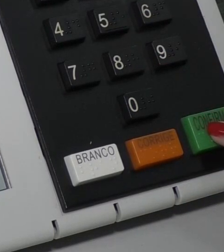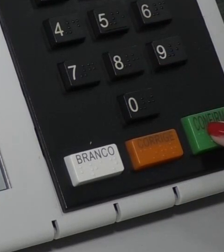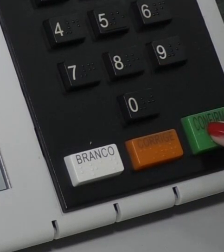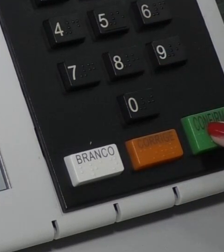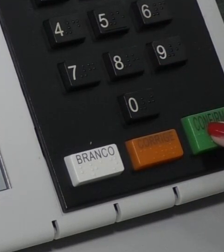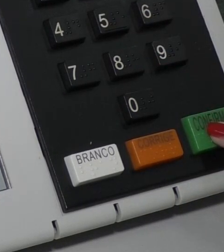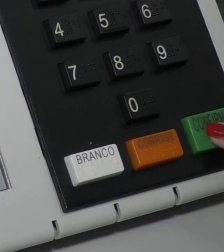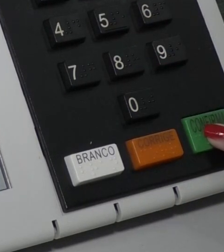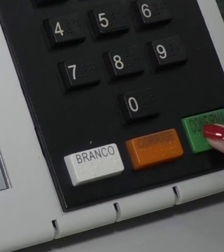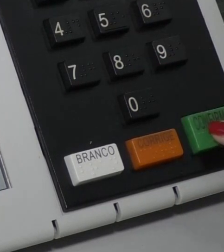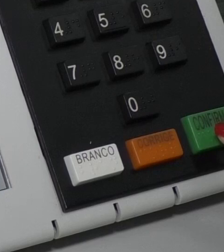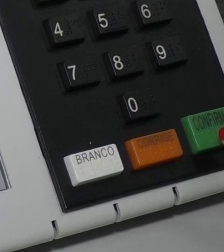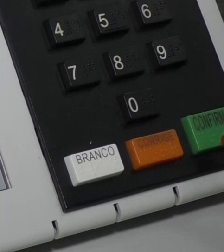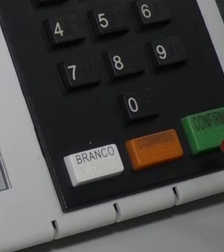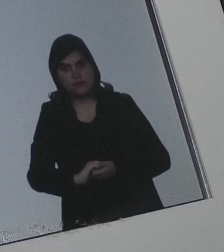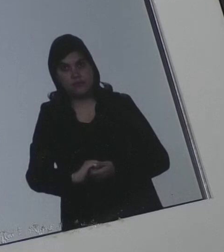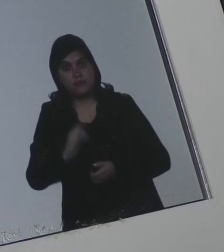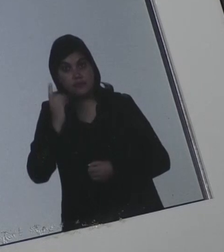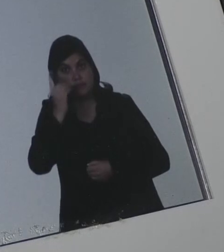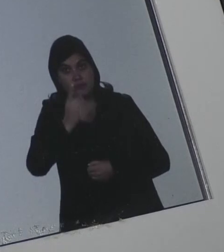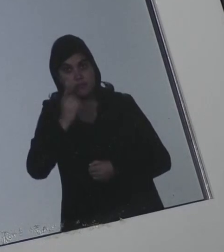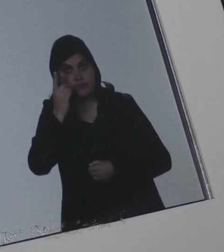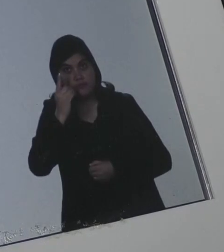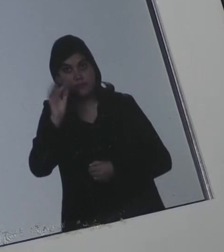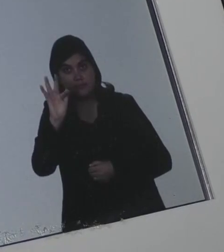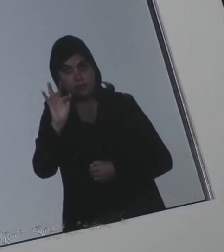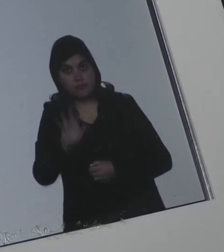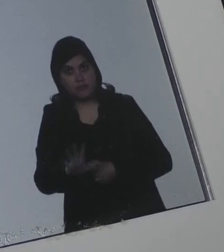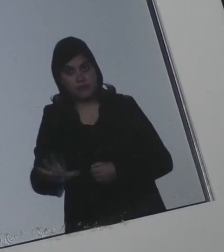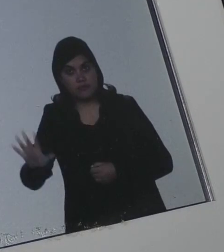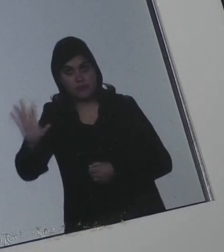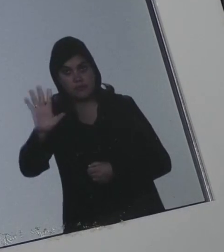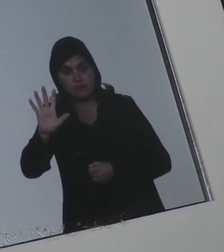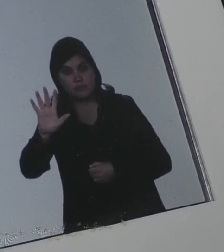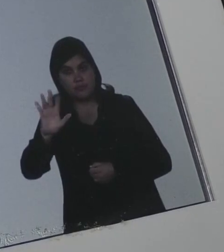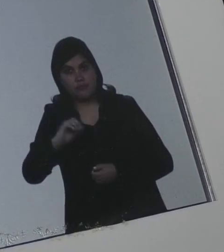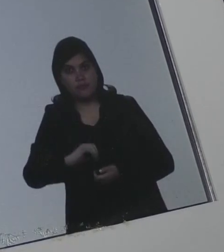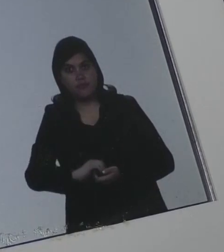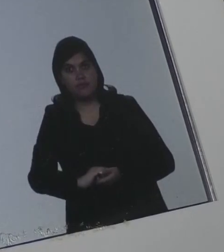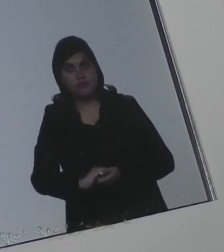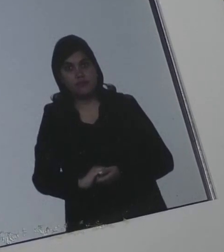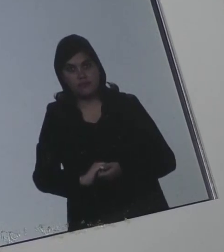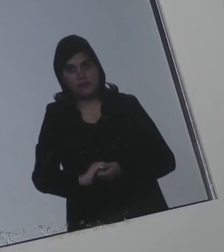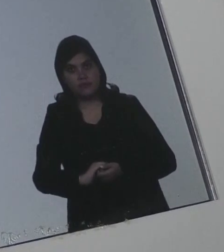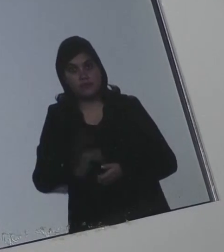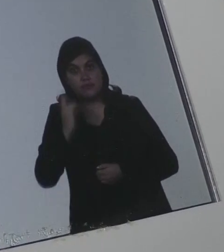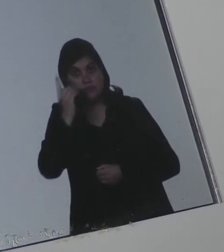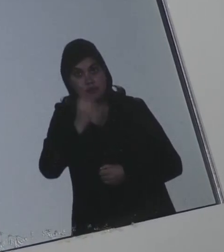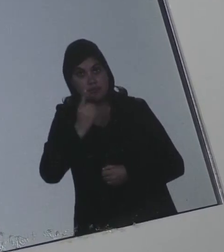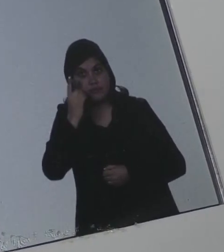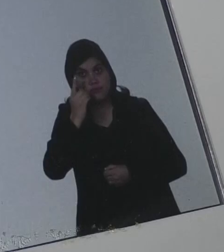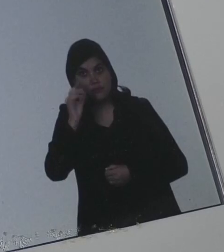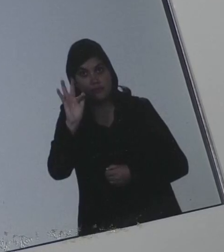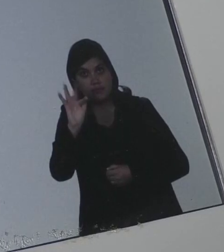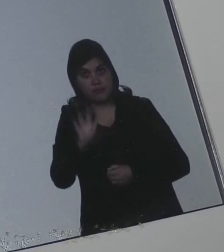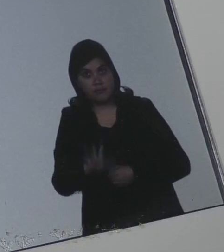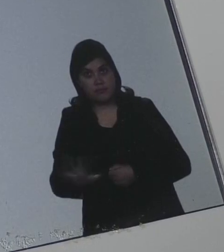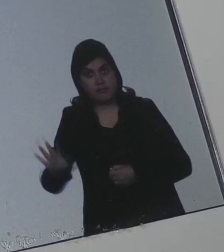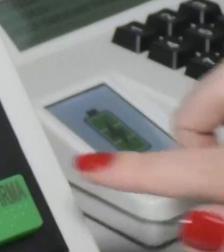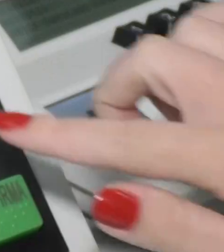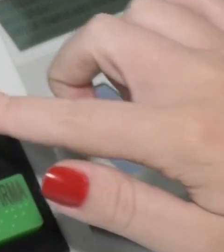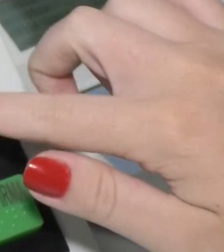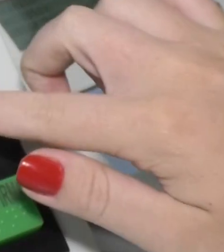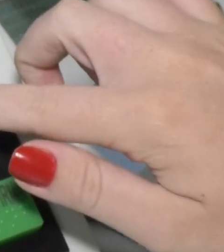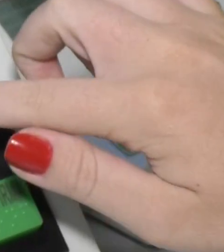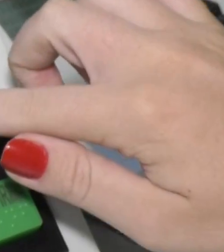dispositivos de acessibilidade como a presença de um vídeo com intérprete de libras no canto inferior direito da